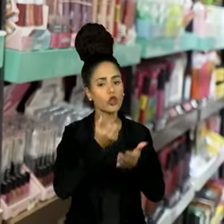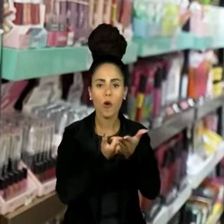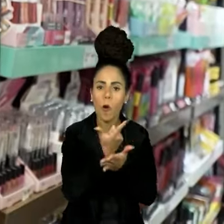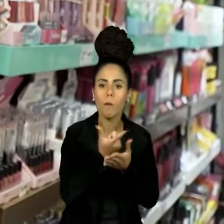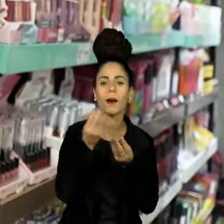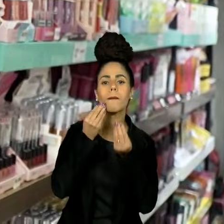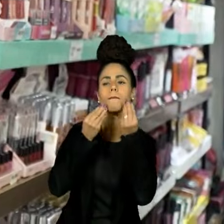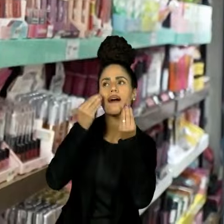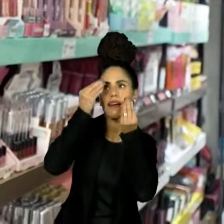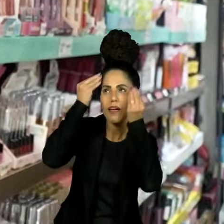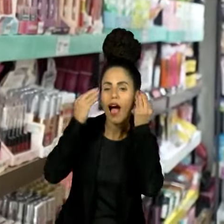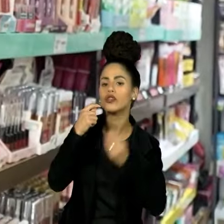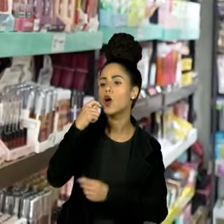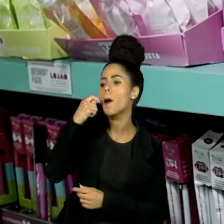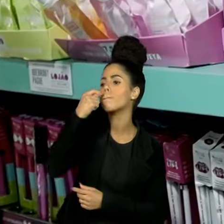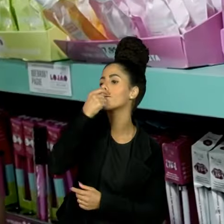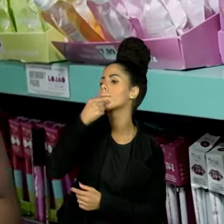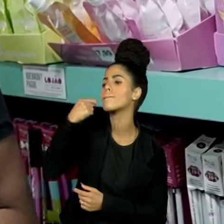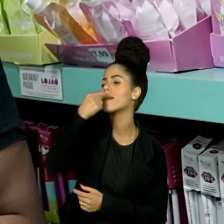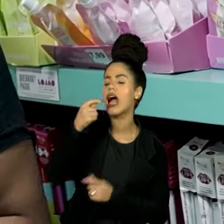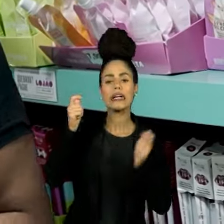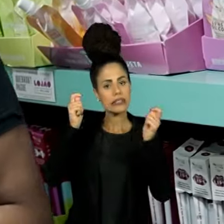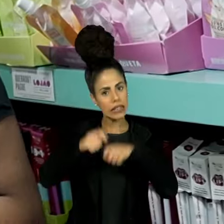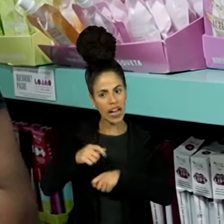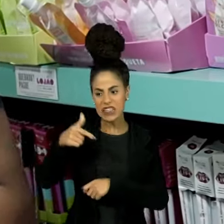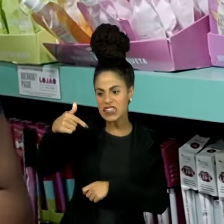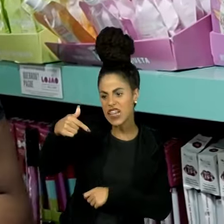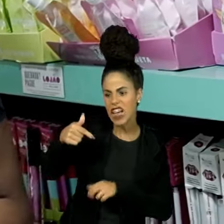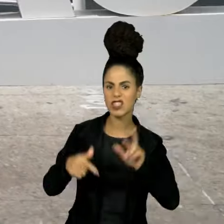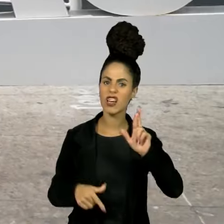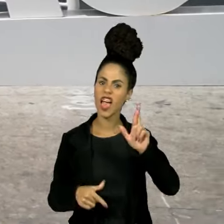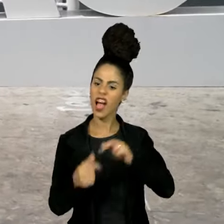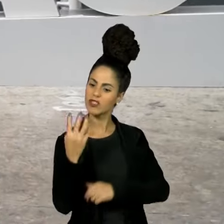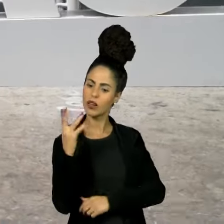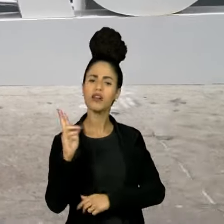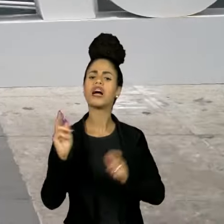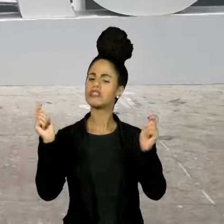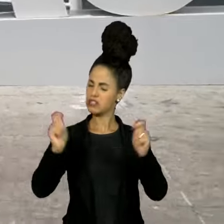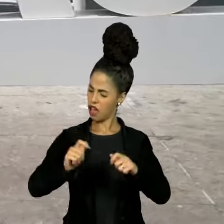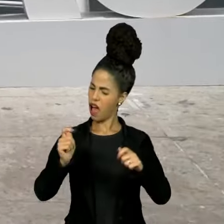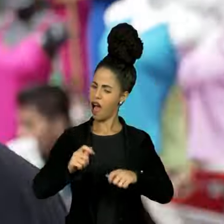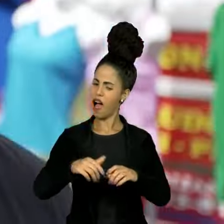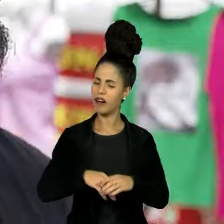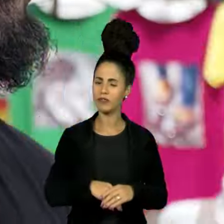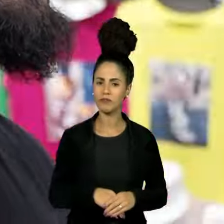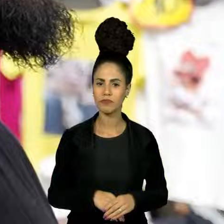maquiagem para ela, um batonzinho para uma criança de R$7, R$5, R$4.